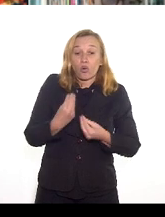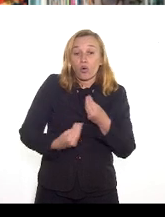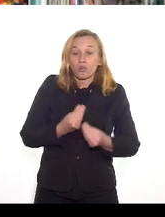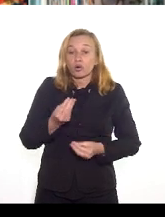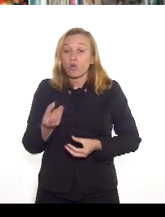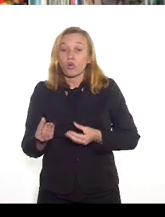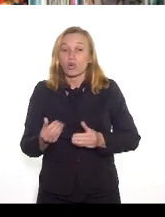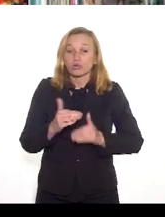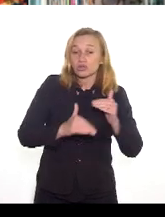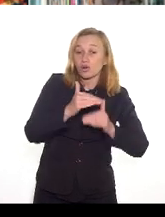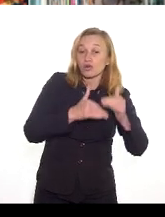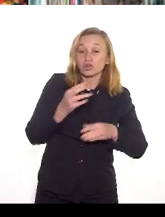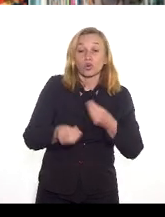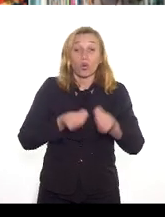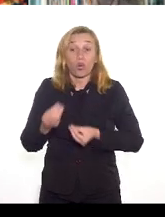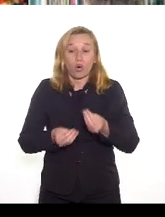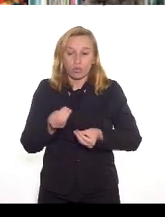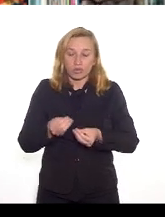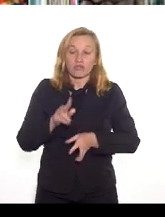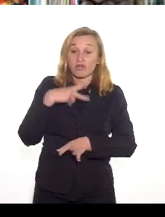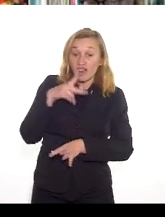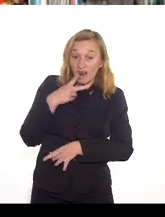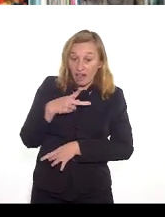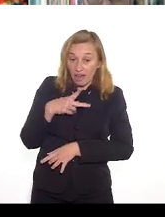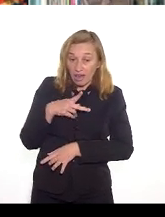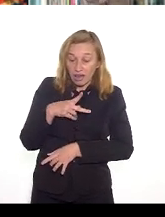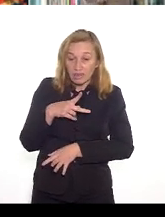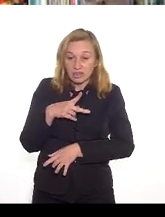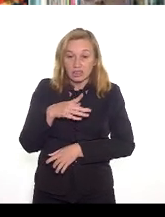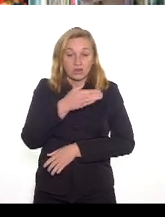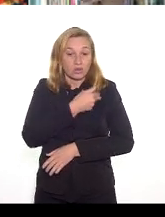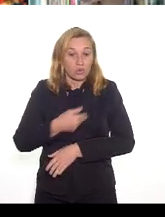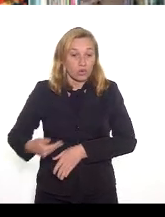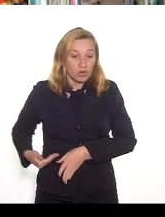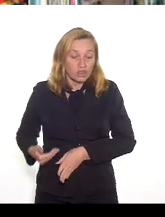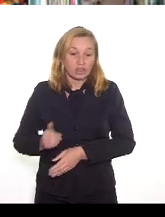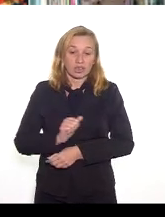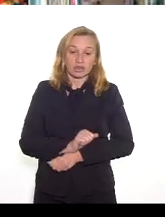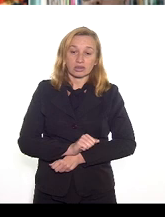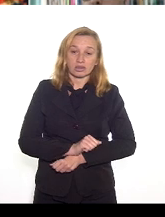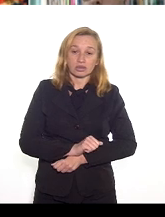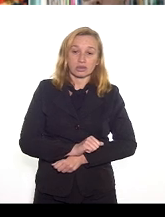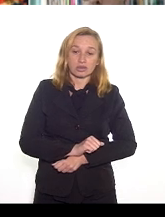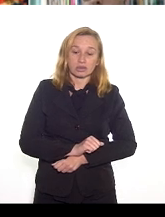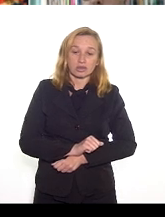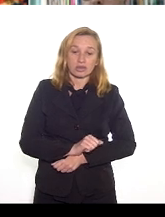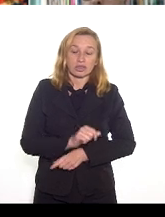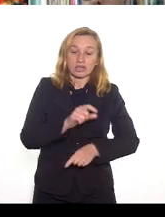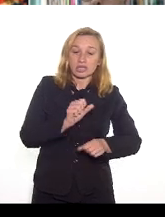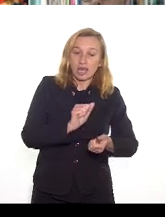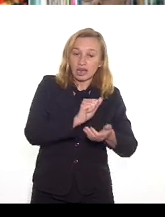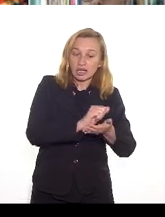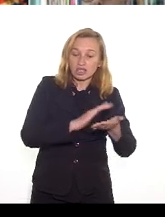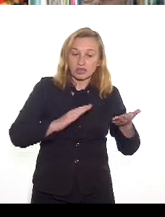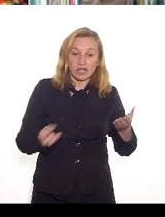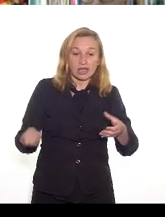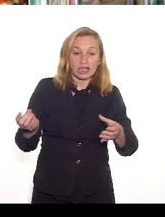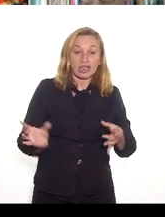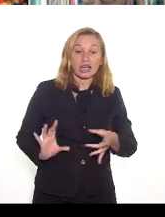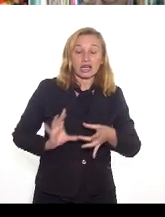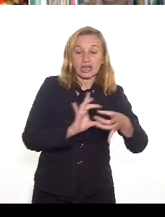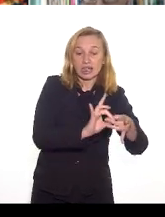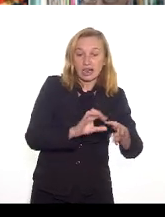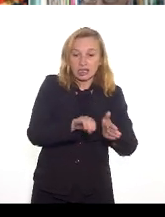se desenvolvendo, ressaltar a governança dessas atividades ligadas ao mar como um